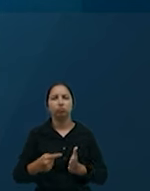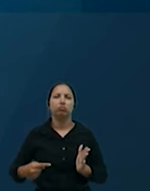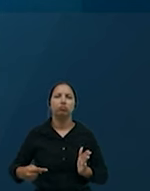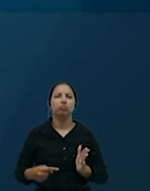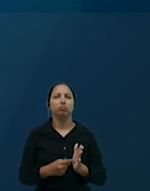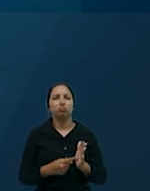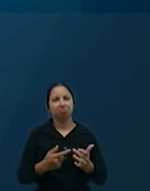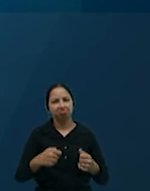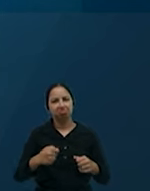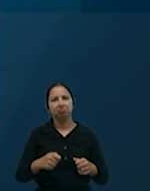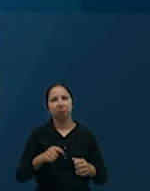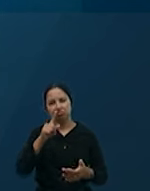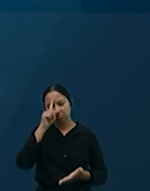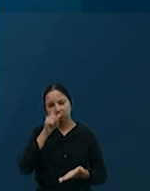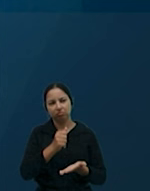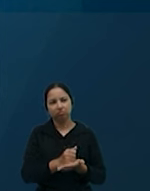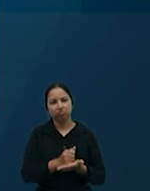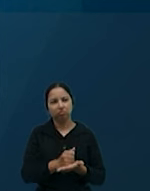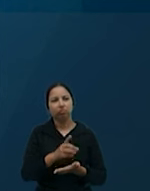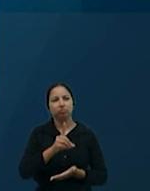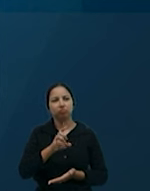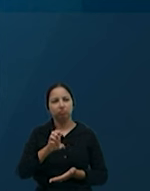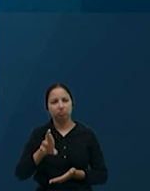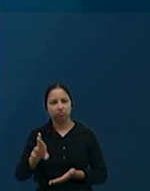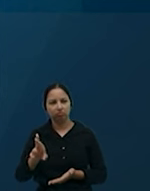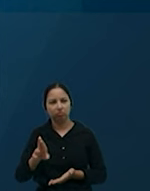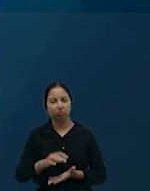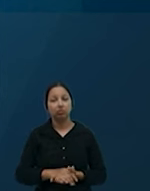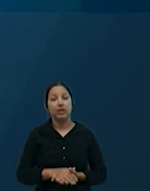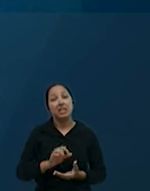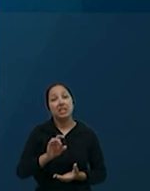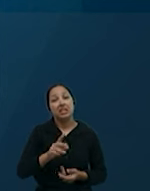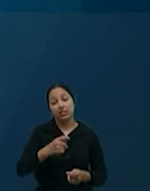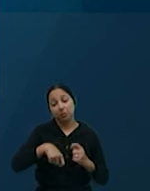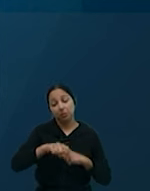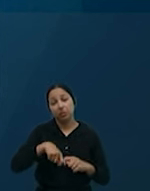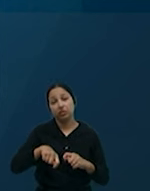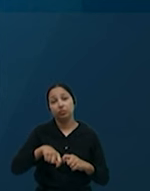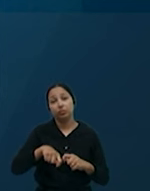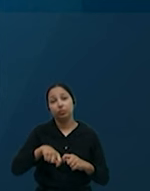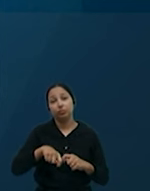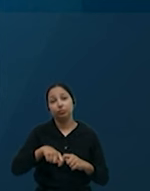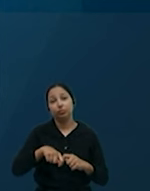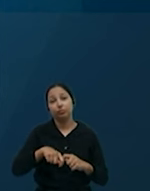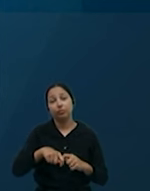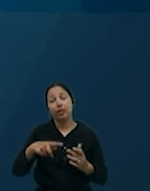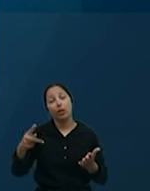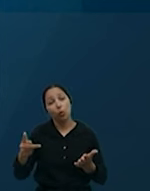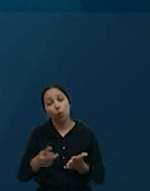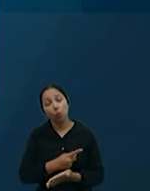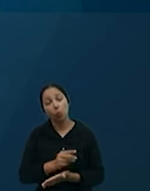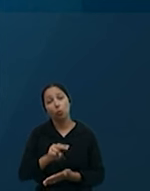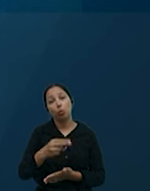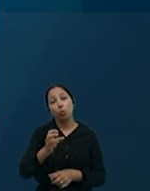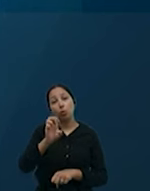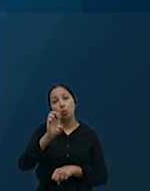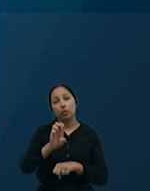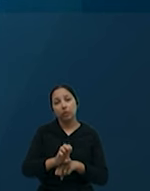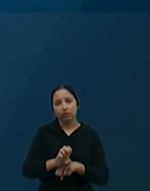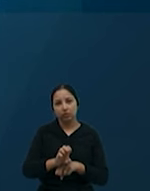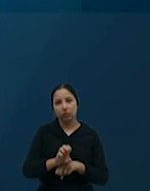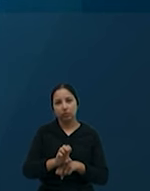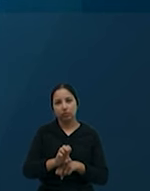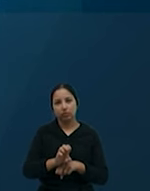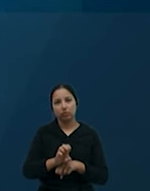na DER. Seja pela falha administrativa, seja porque o Estado, detentor de toda a máquina